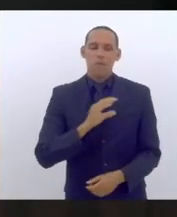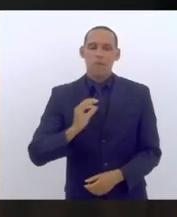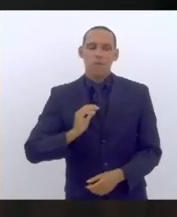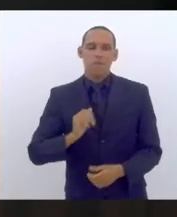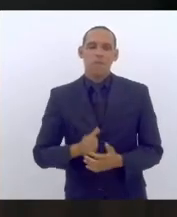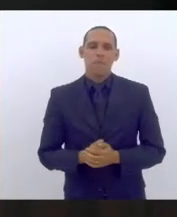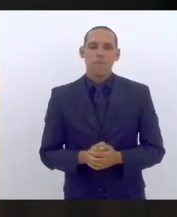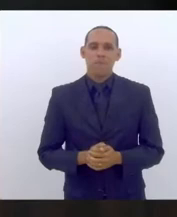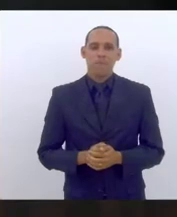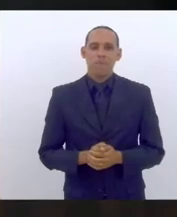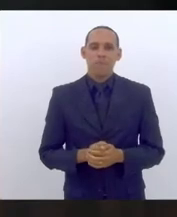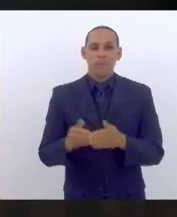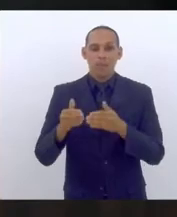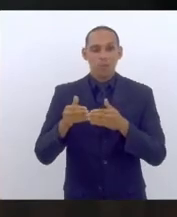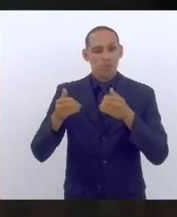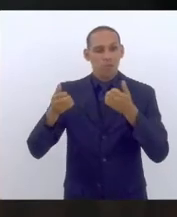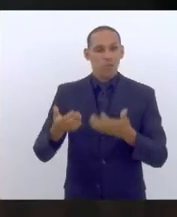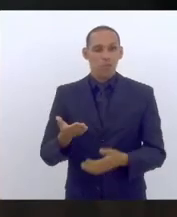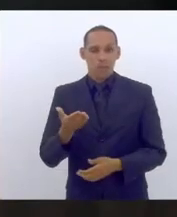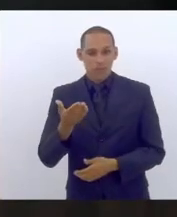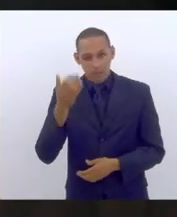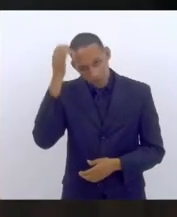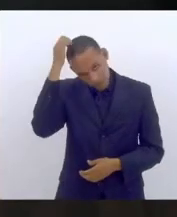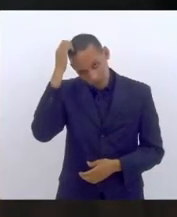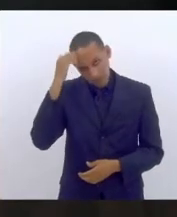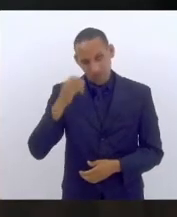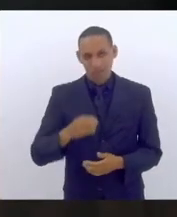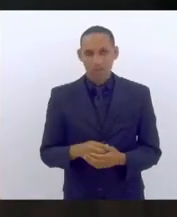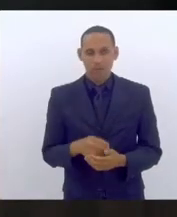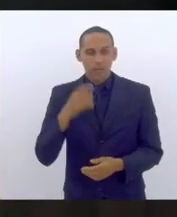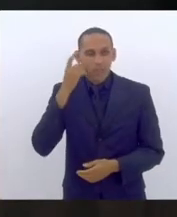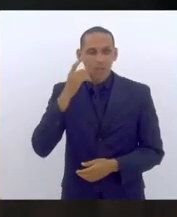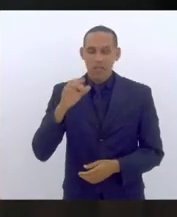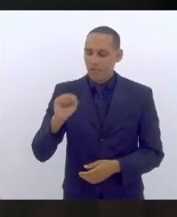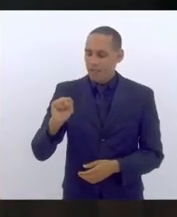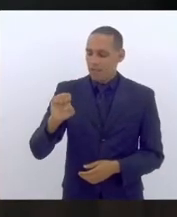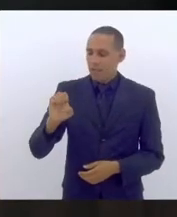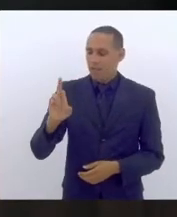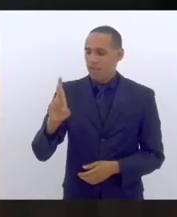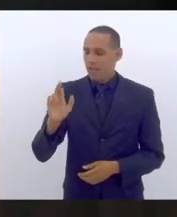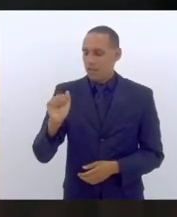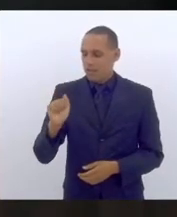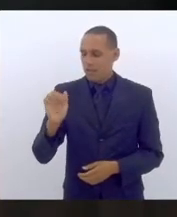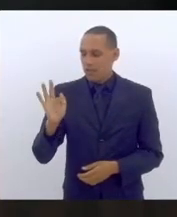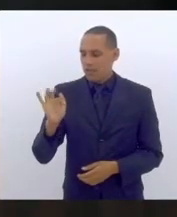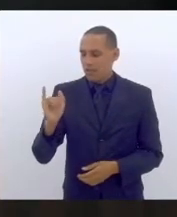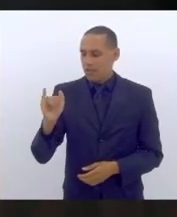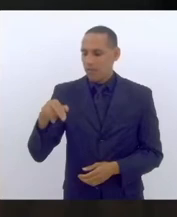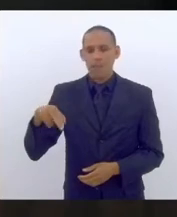paga a sua manifestação questão de ordem Deputado Flávio serafini